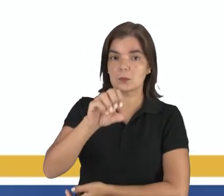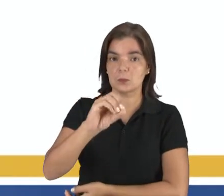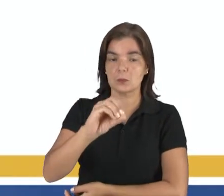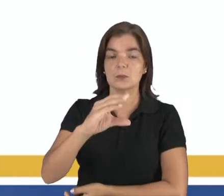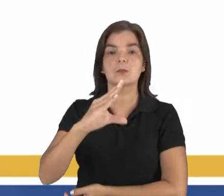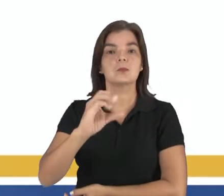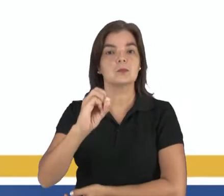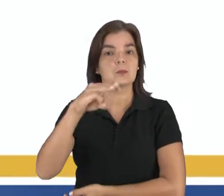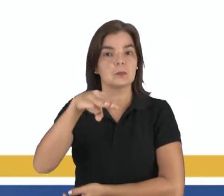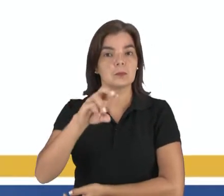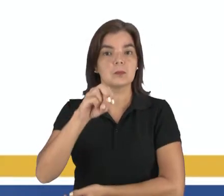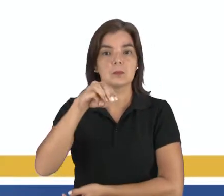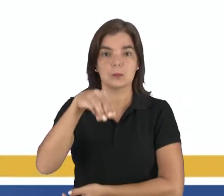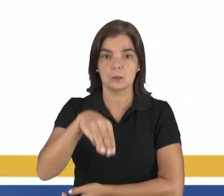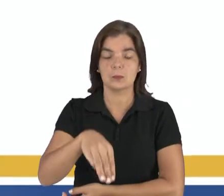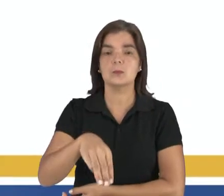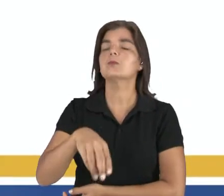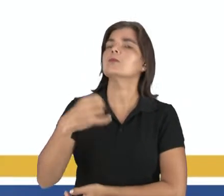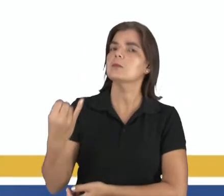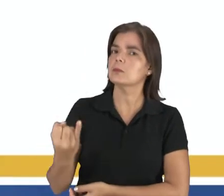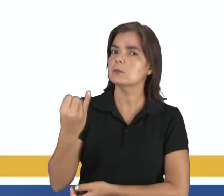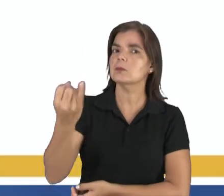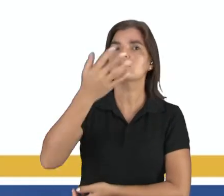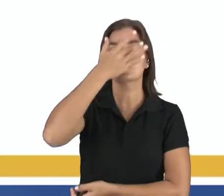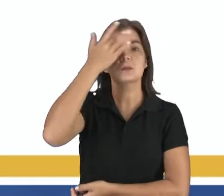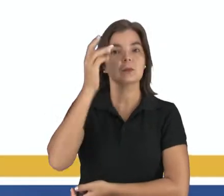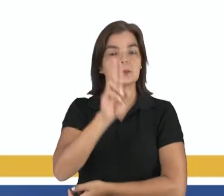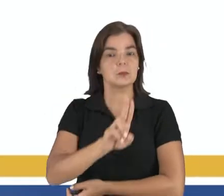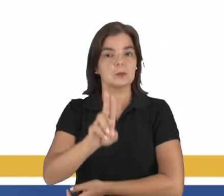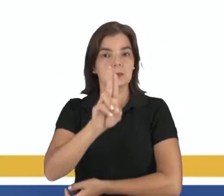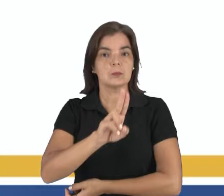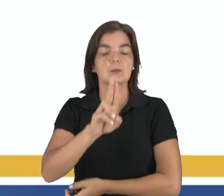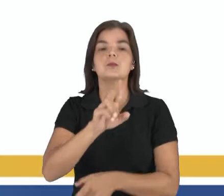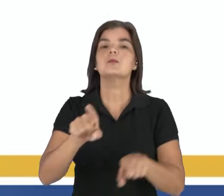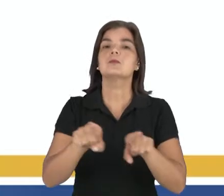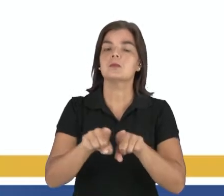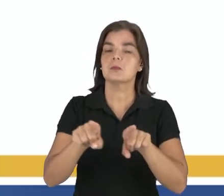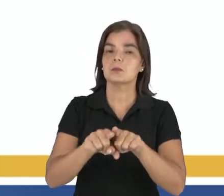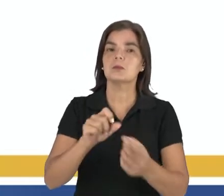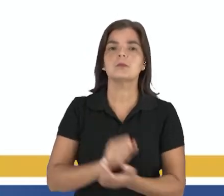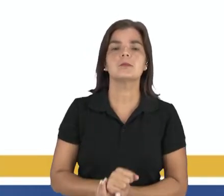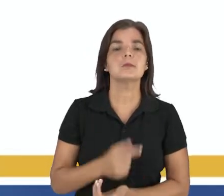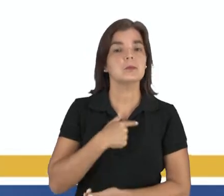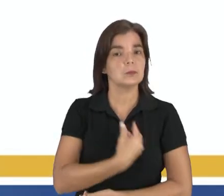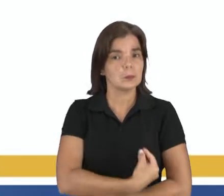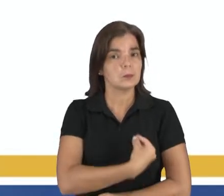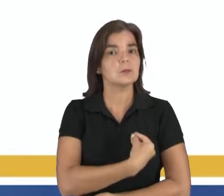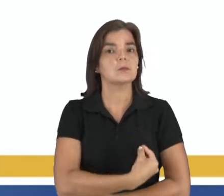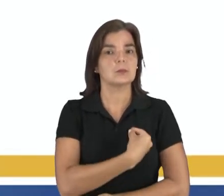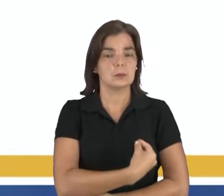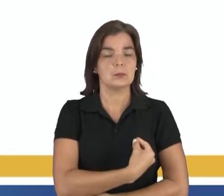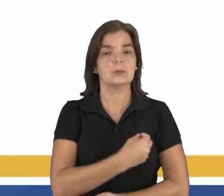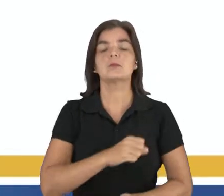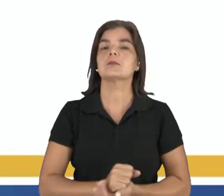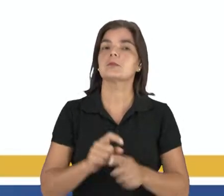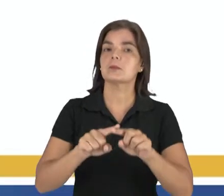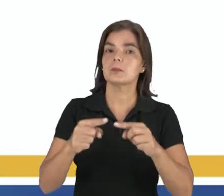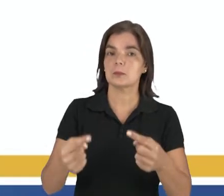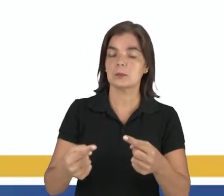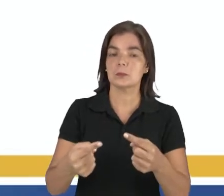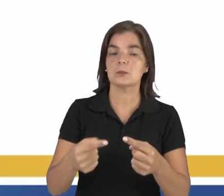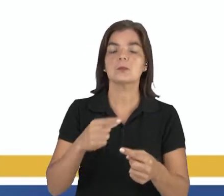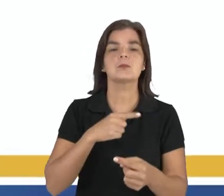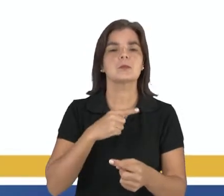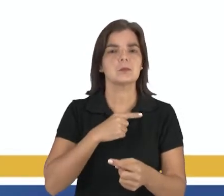era predominante. As pessoas utilizavam o senso comum até mesmo para sobreviver, pois